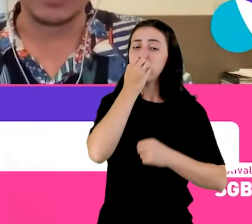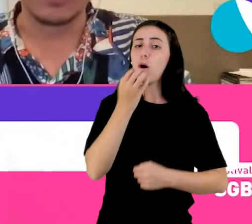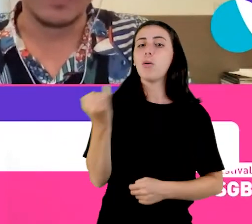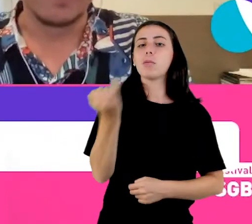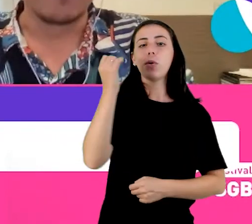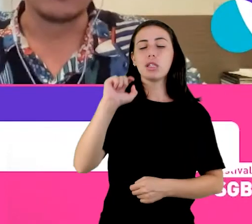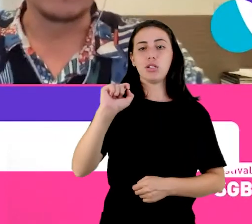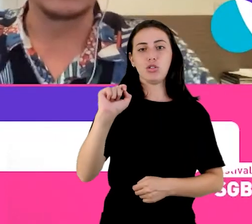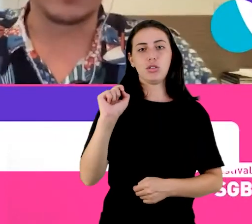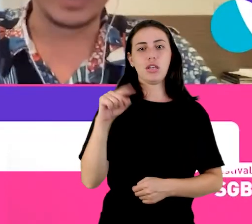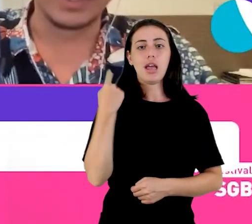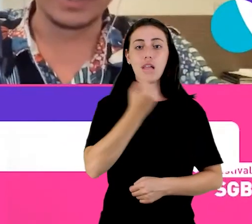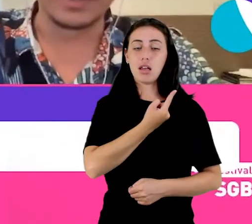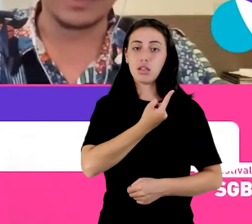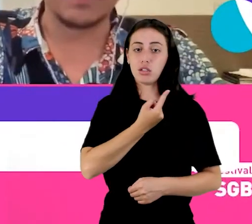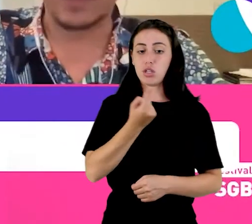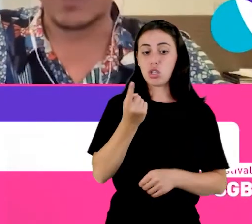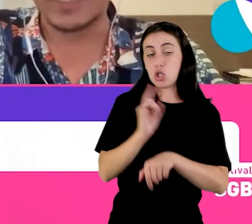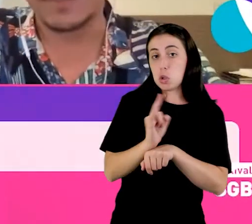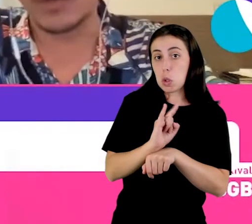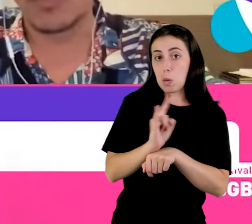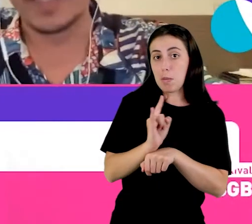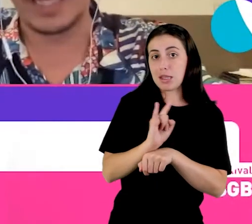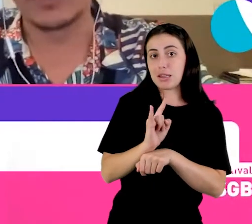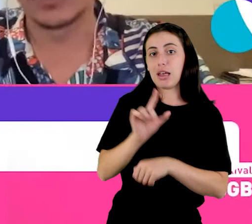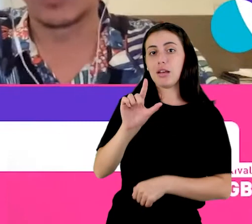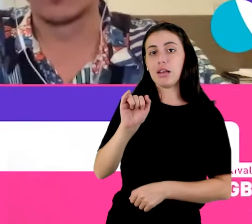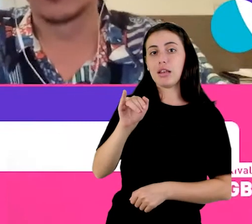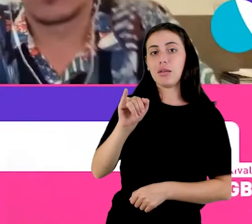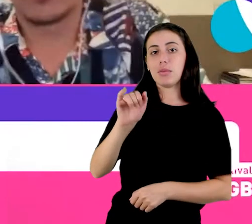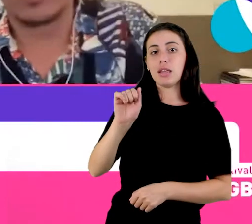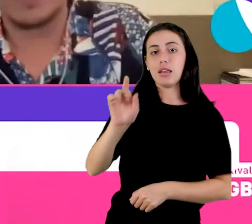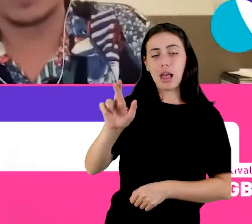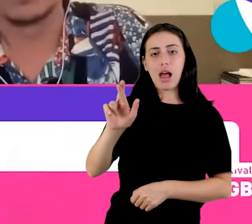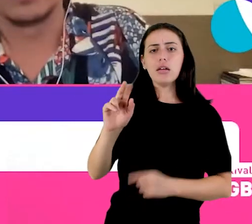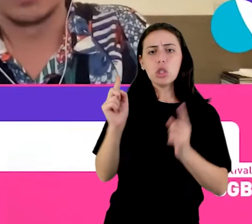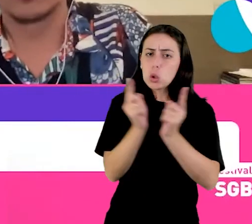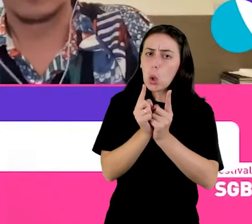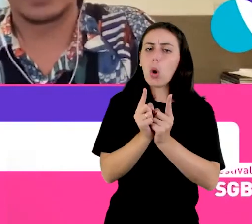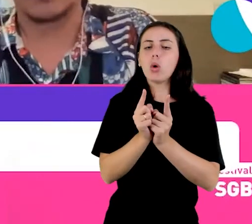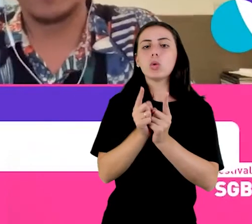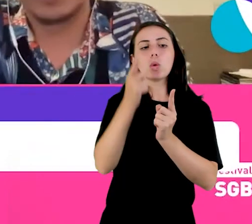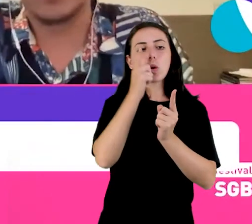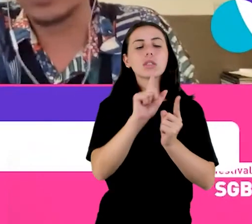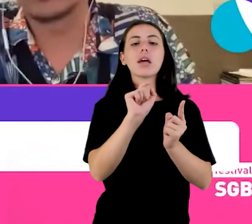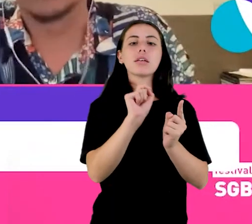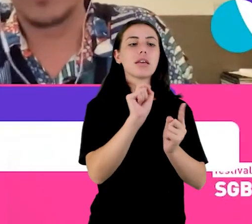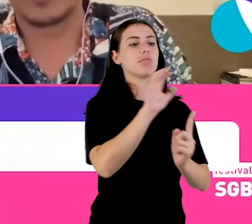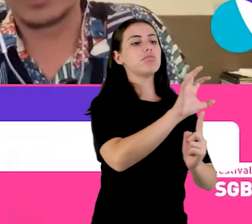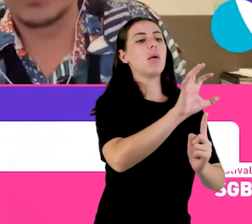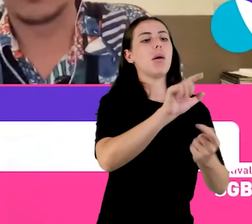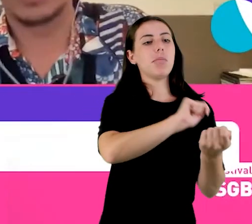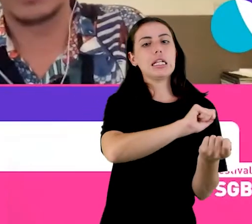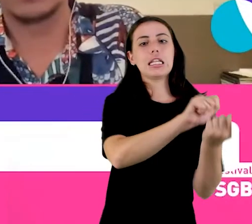acabam sendo muito mais importantes, principalmente para documentários como o Limiar, que é um documentário pequeno, mas